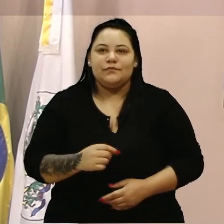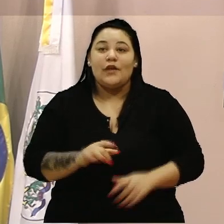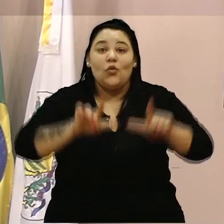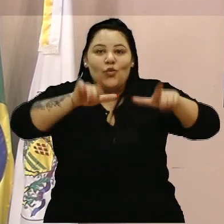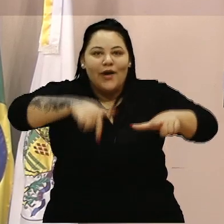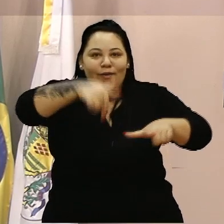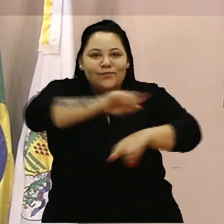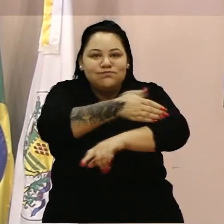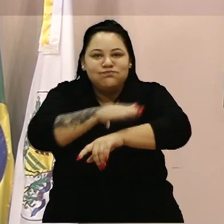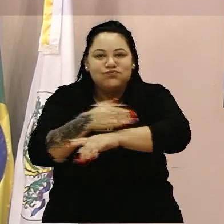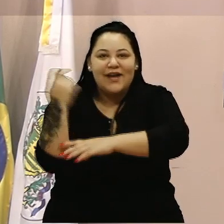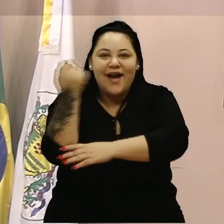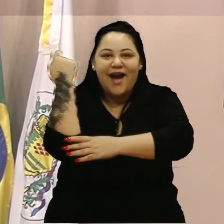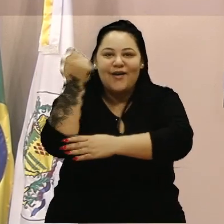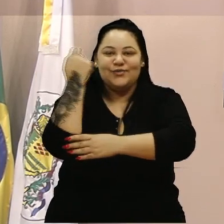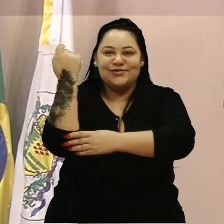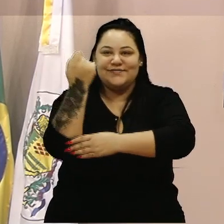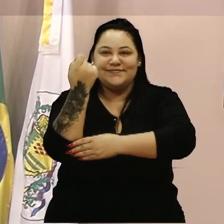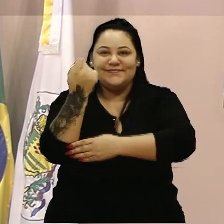Trentino.